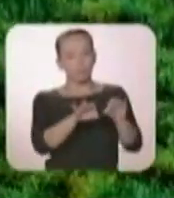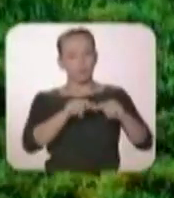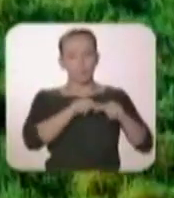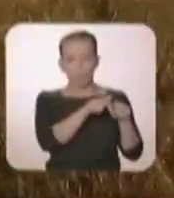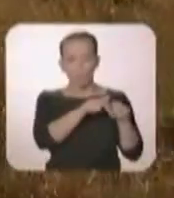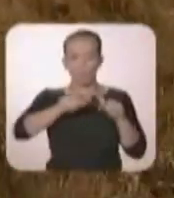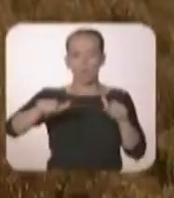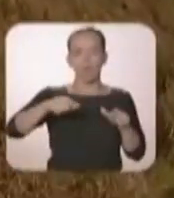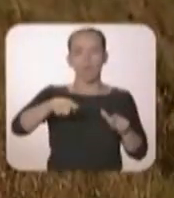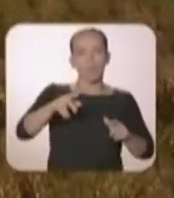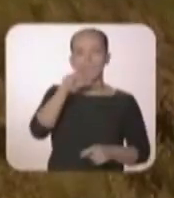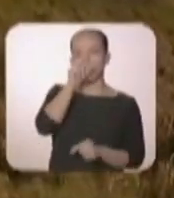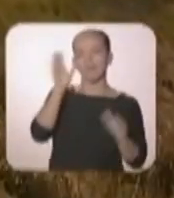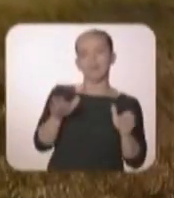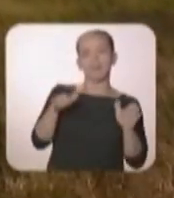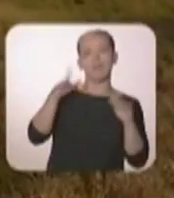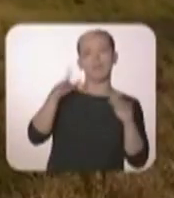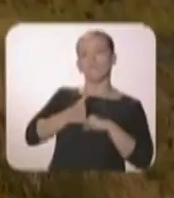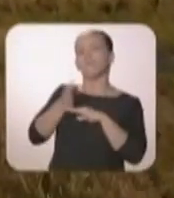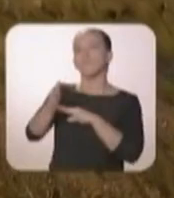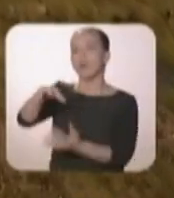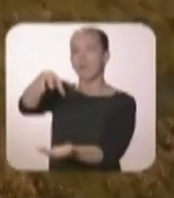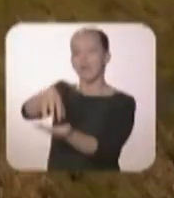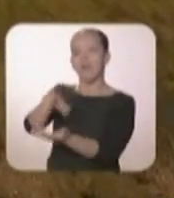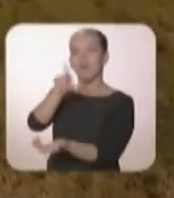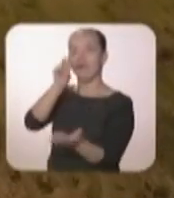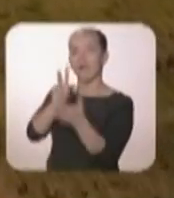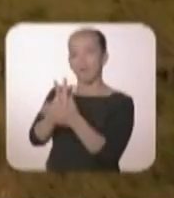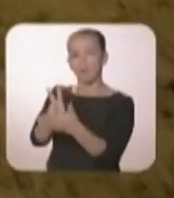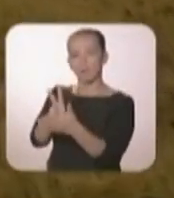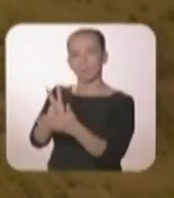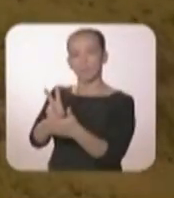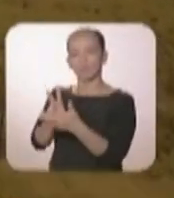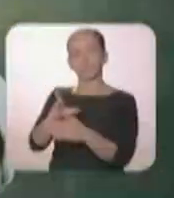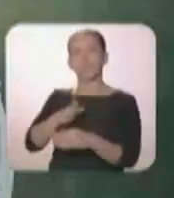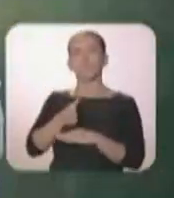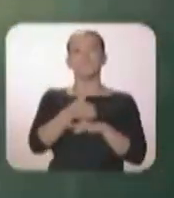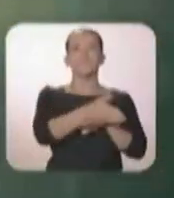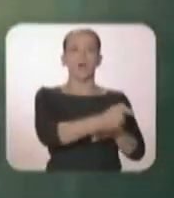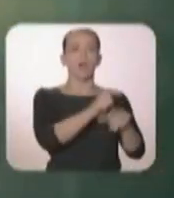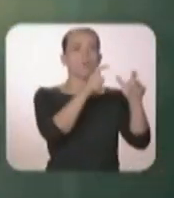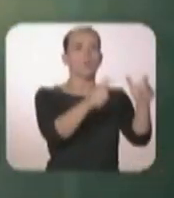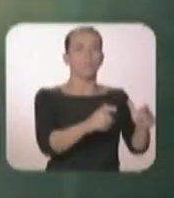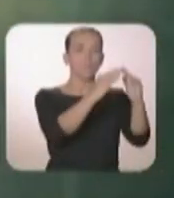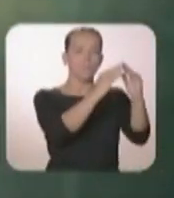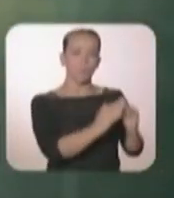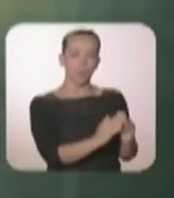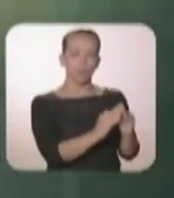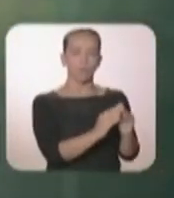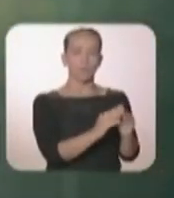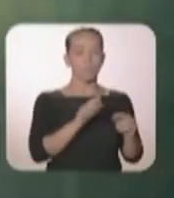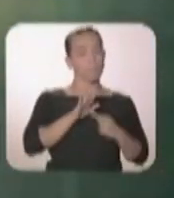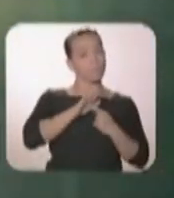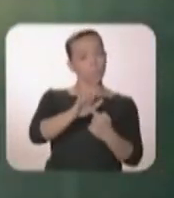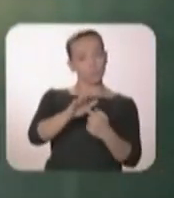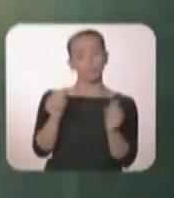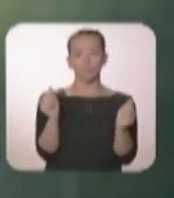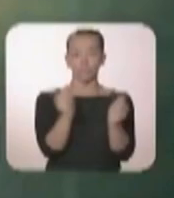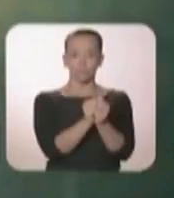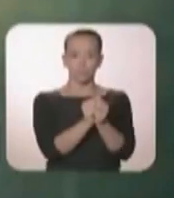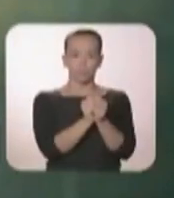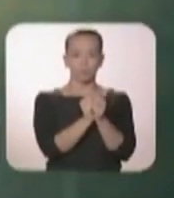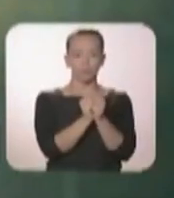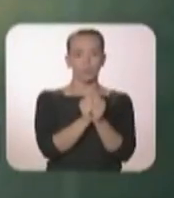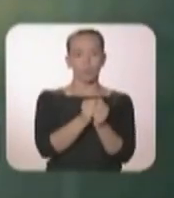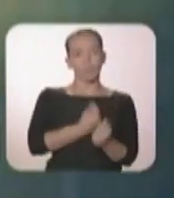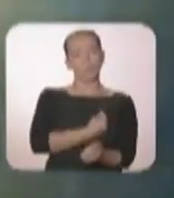dão acesso às aldeias indígenas, que dão acesso aos assentamentos, mostrando, além da parceria, a presença do governo